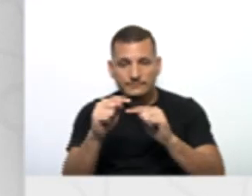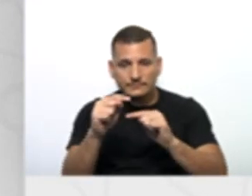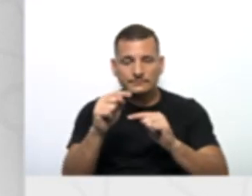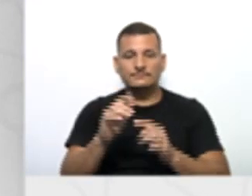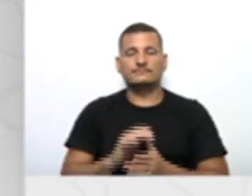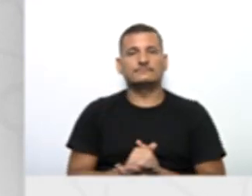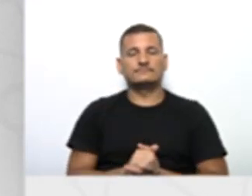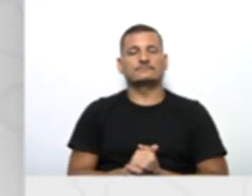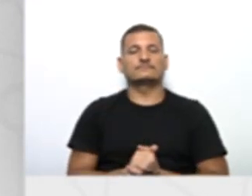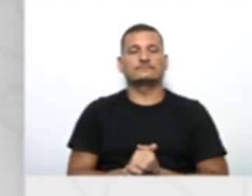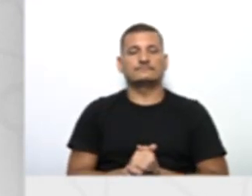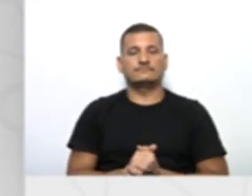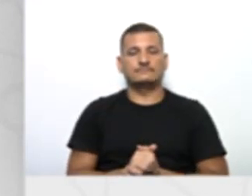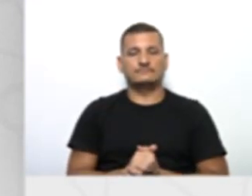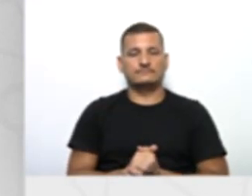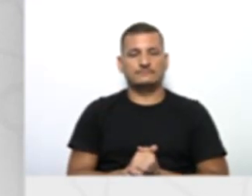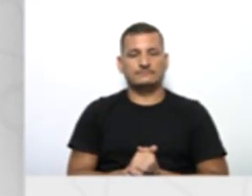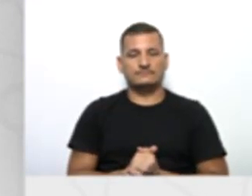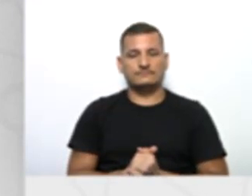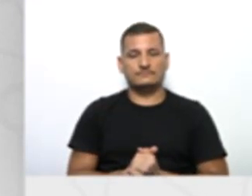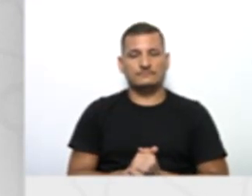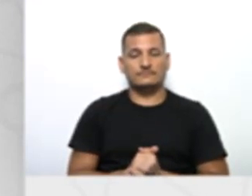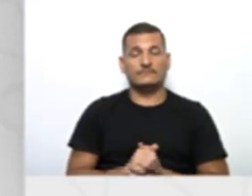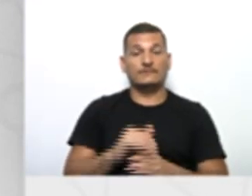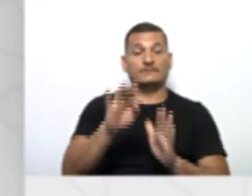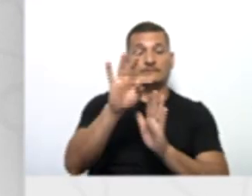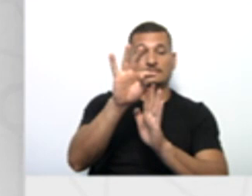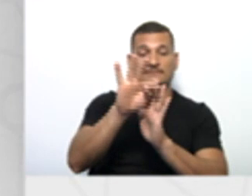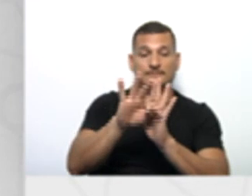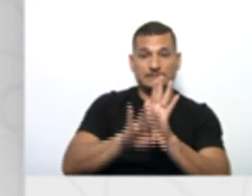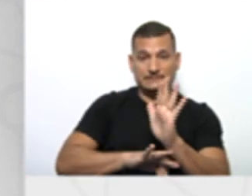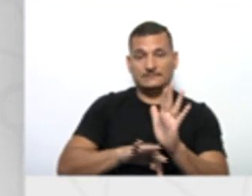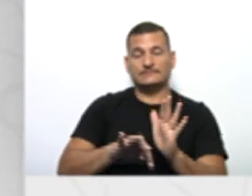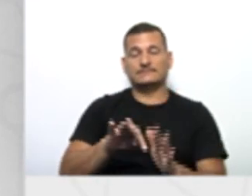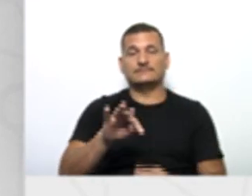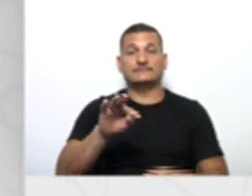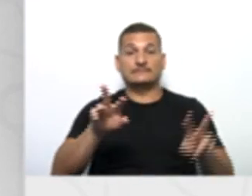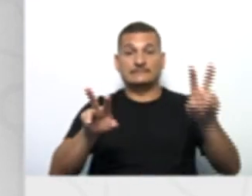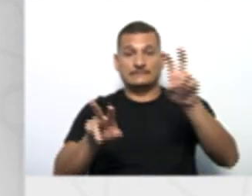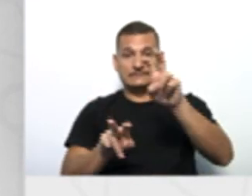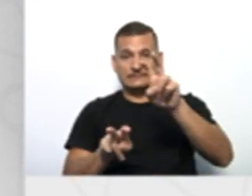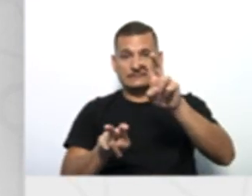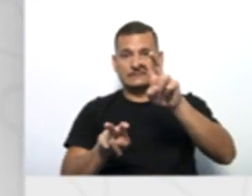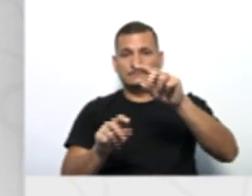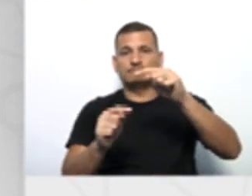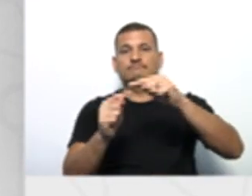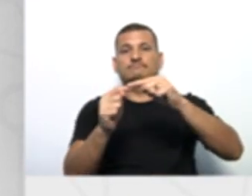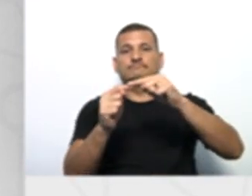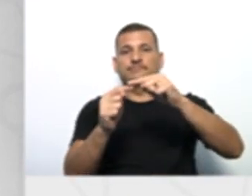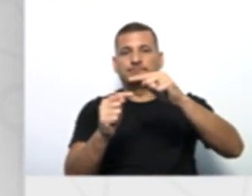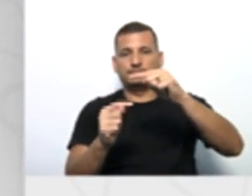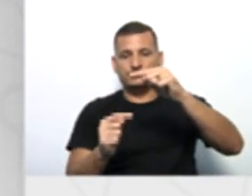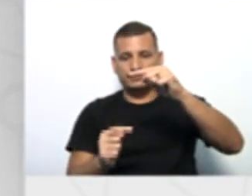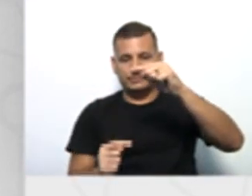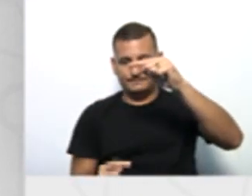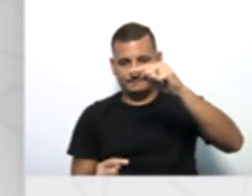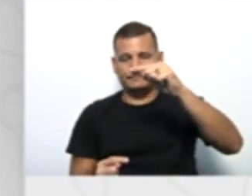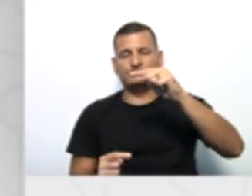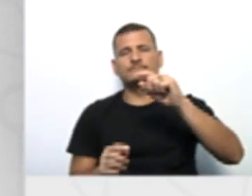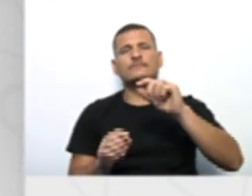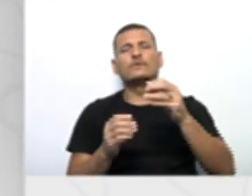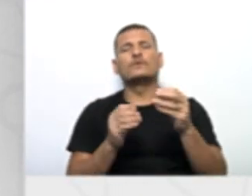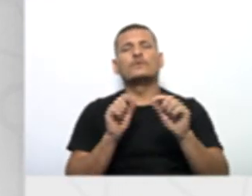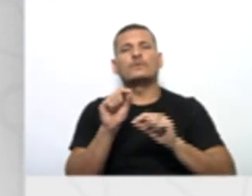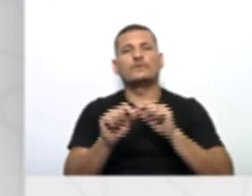relatório de estágio; e uma produção textual do tipo citação direta longa, sobre quais são os